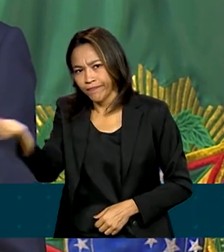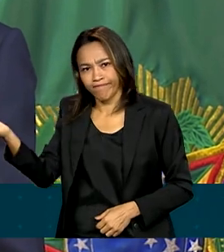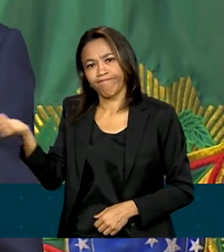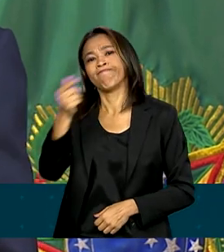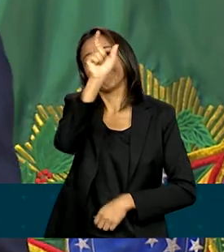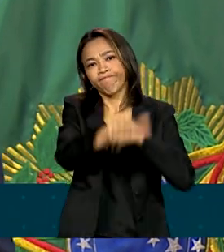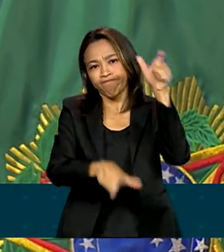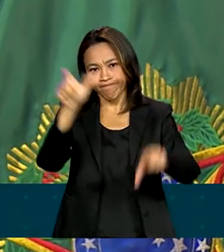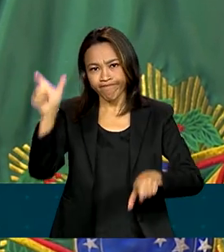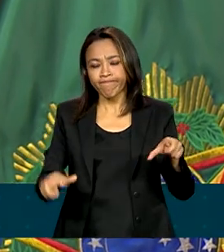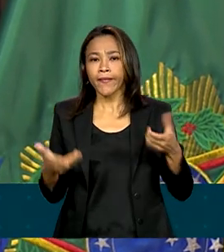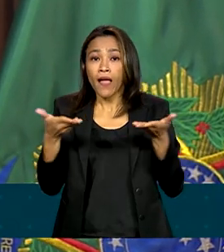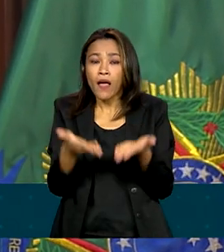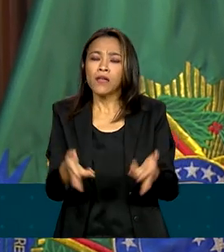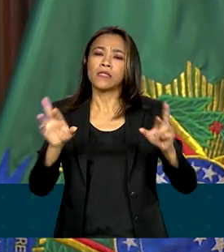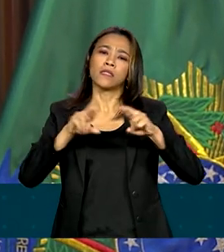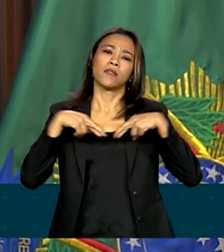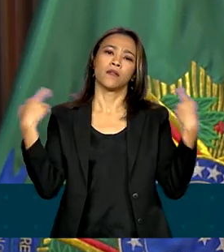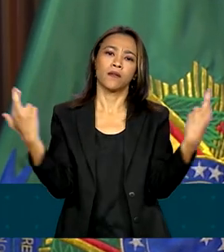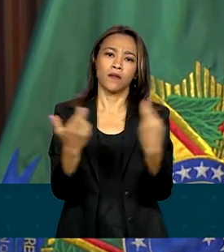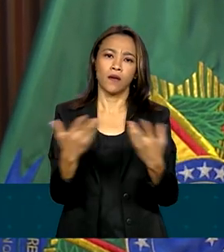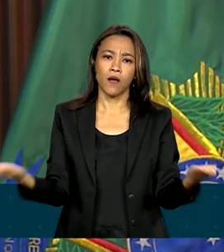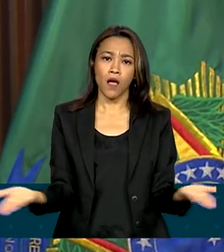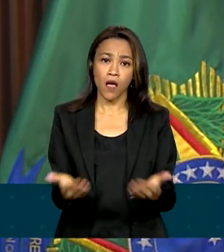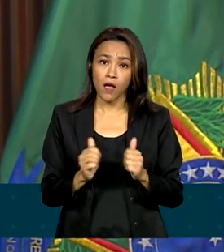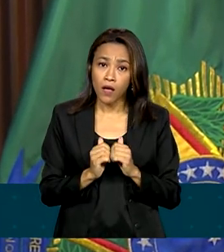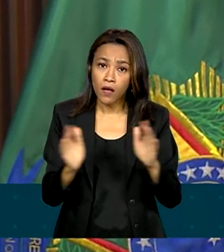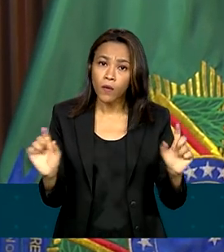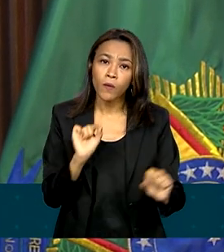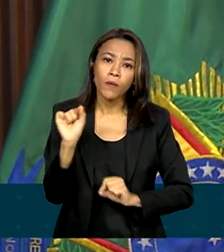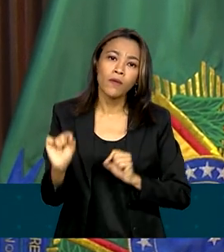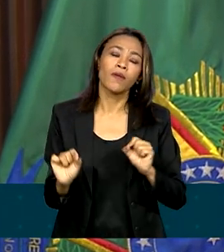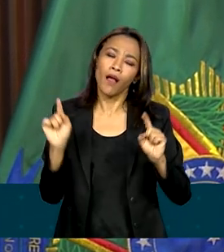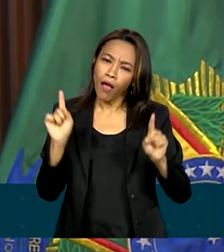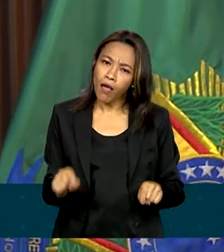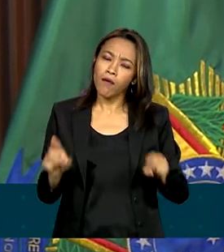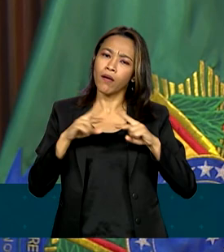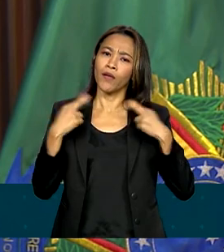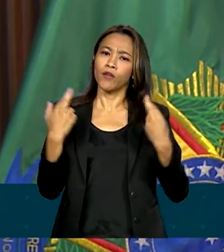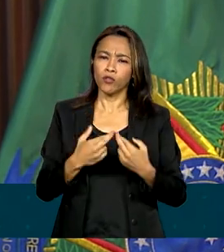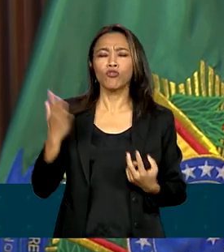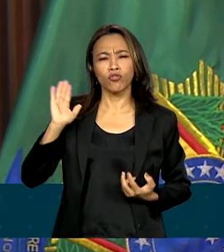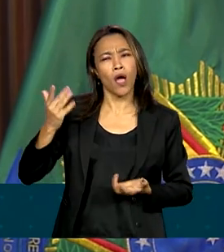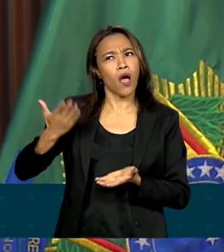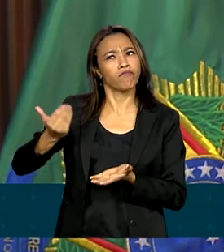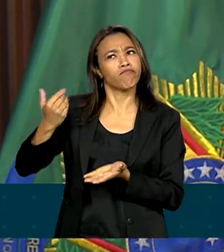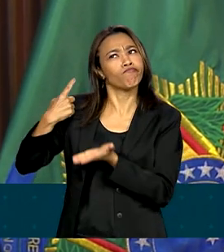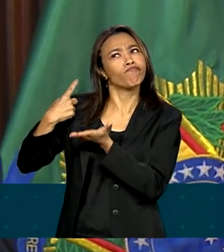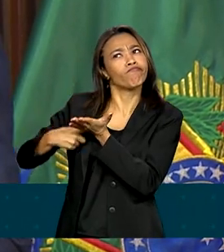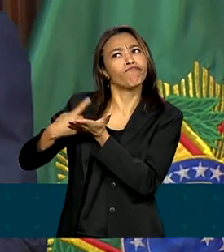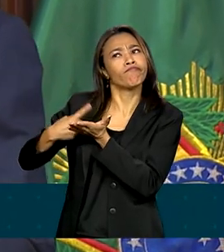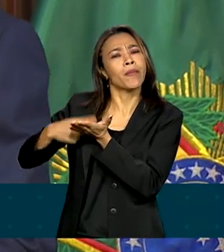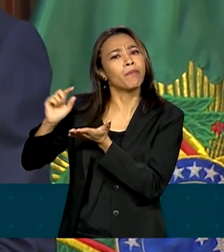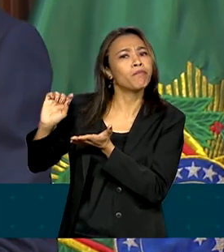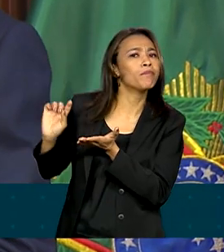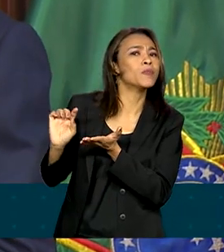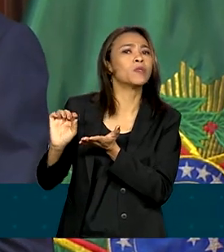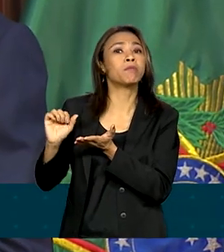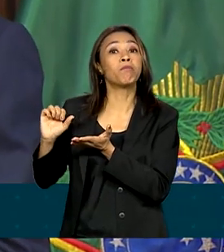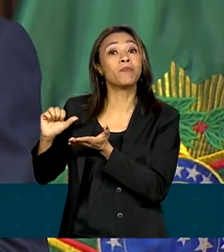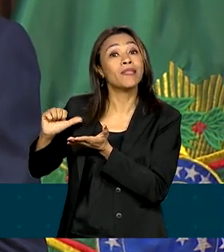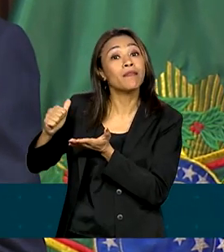porque essa reunião que está acontecendo hoje é uma reunião que eu previa que acontecesse nos primeiros